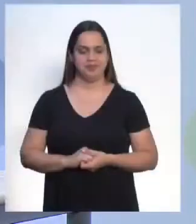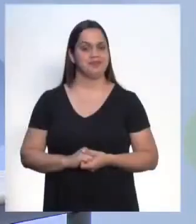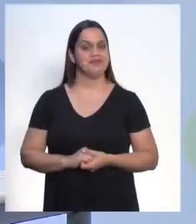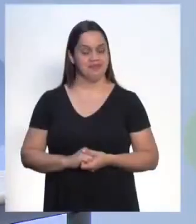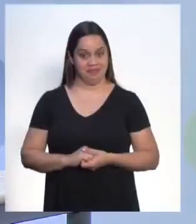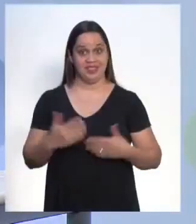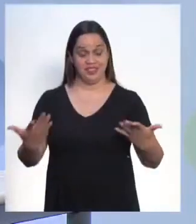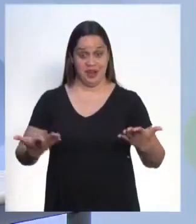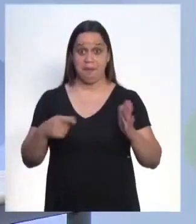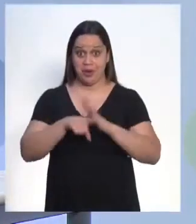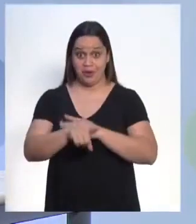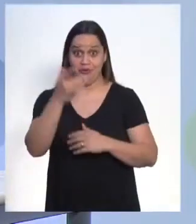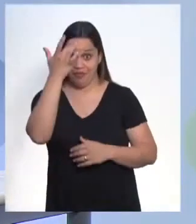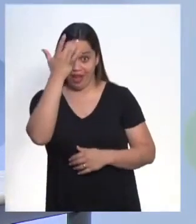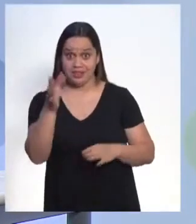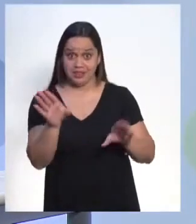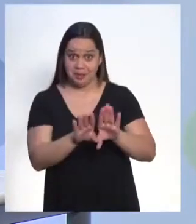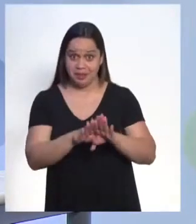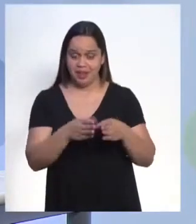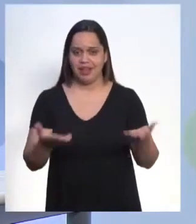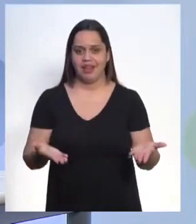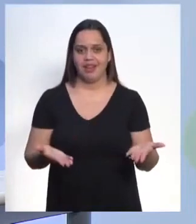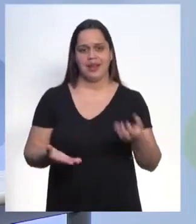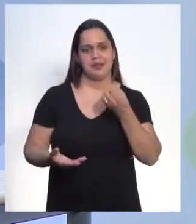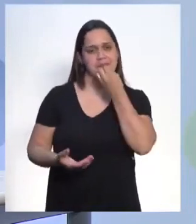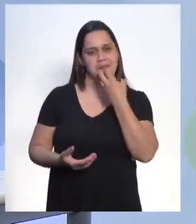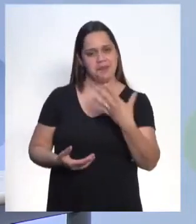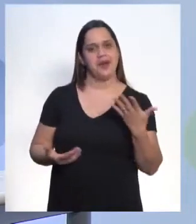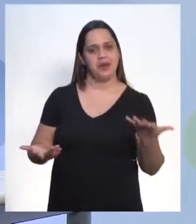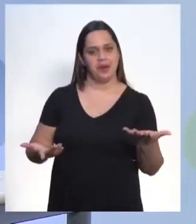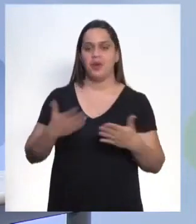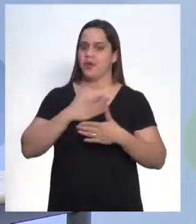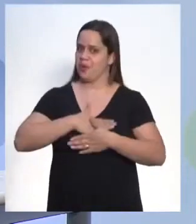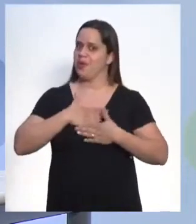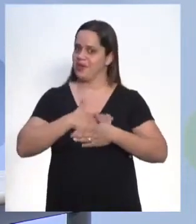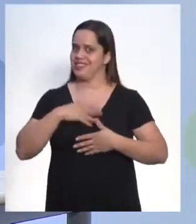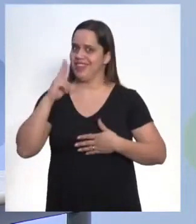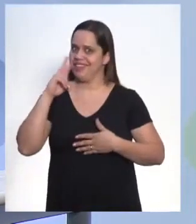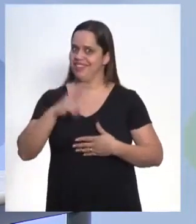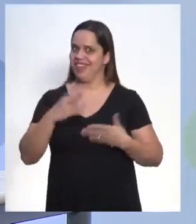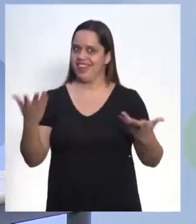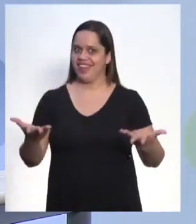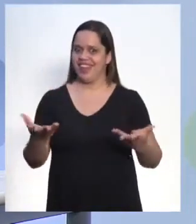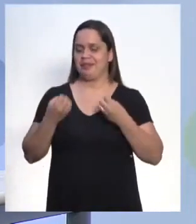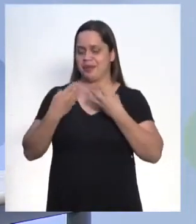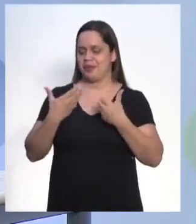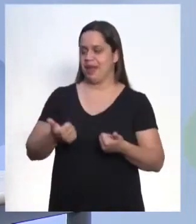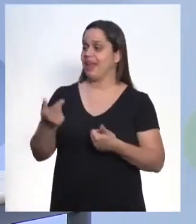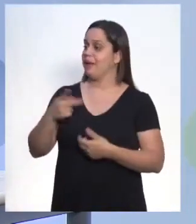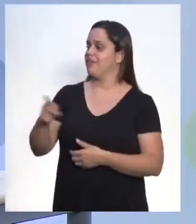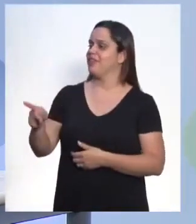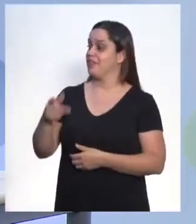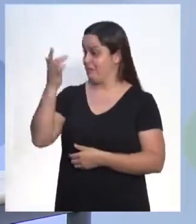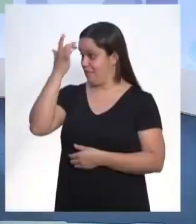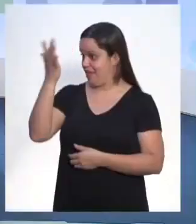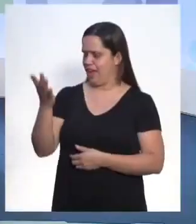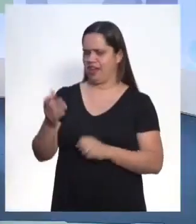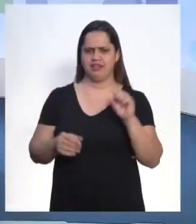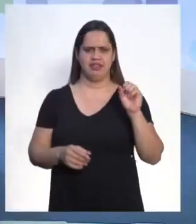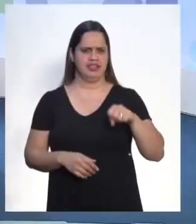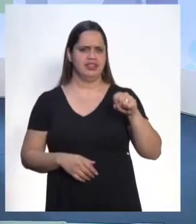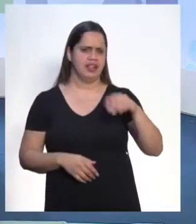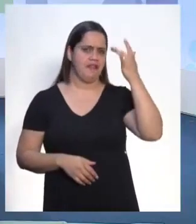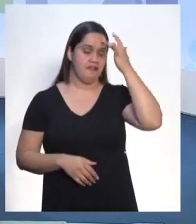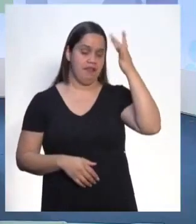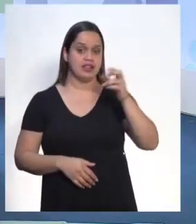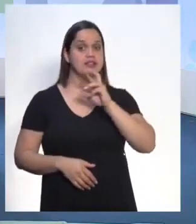Esse foi fácil também? Ai, que bom! Gostei de ver, hein? E aí, professora Roberta, foi fácil? Foi muito fácil.